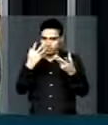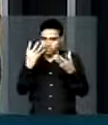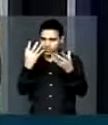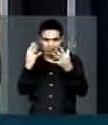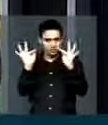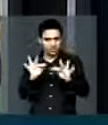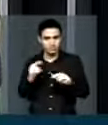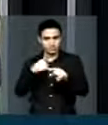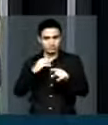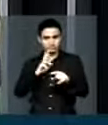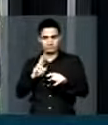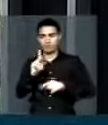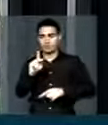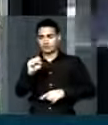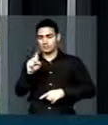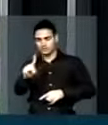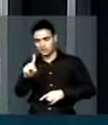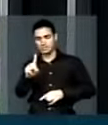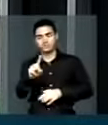nome do PSD,